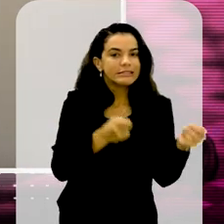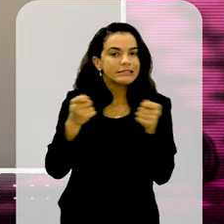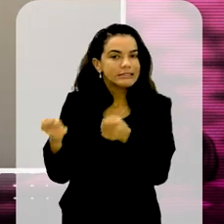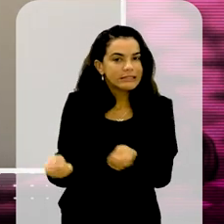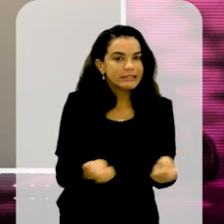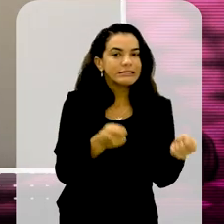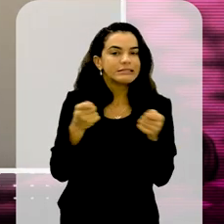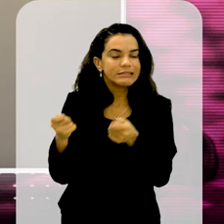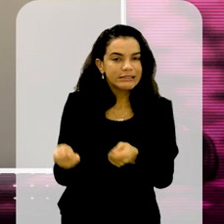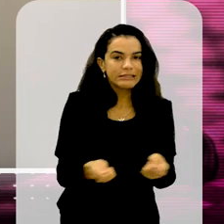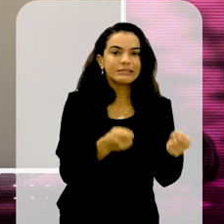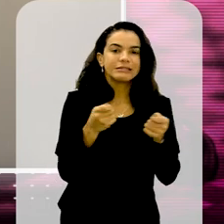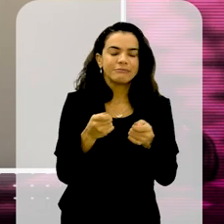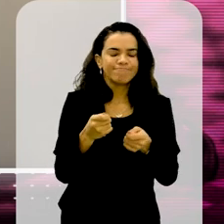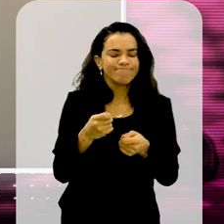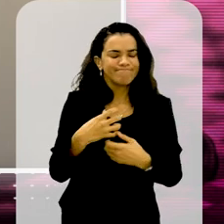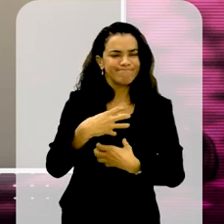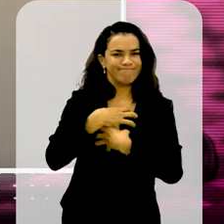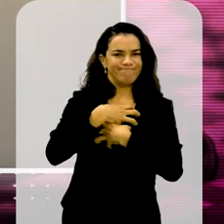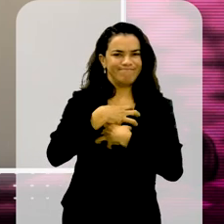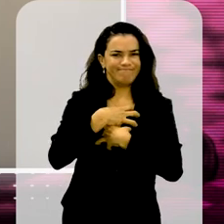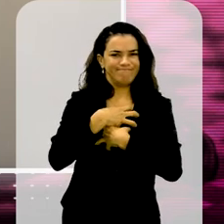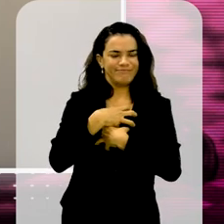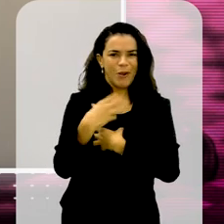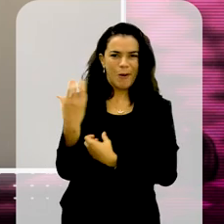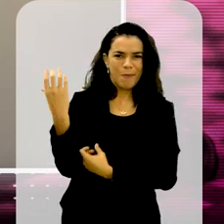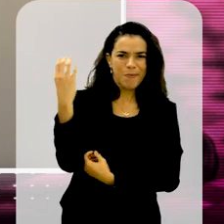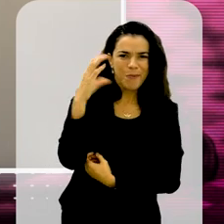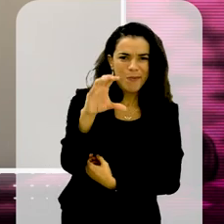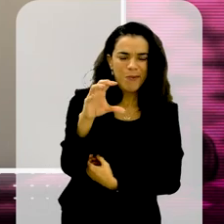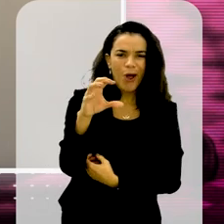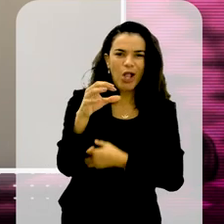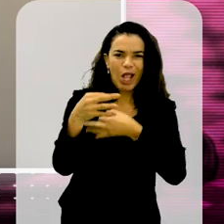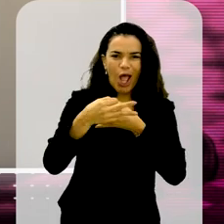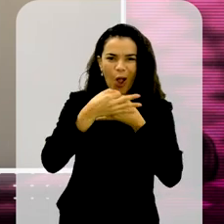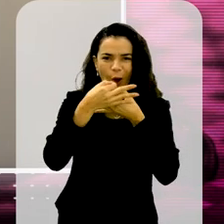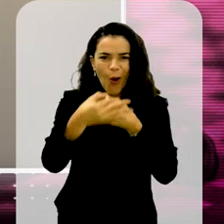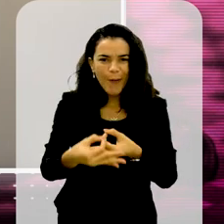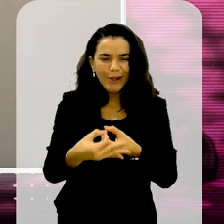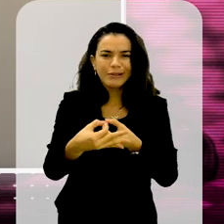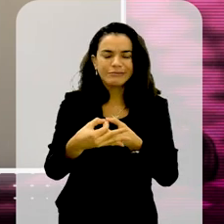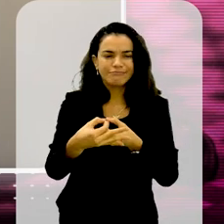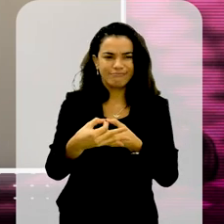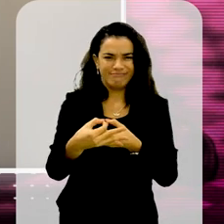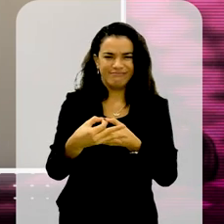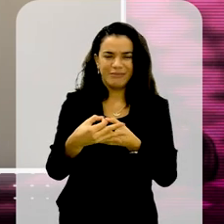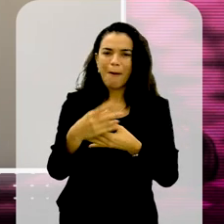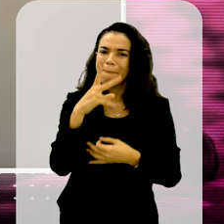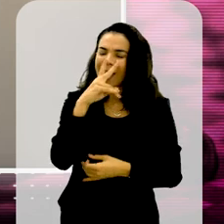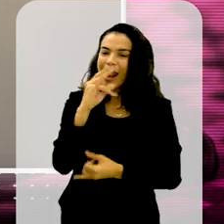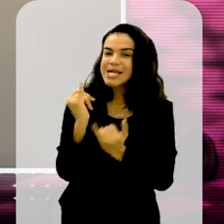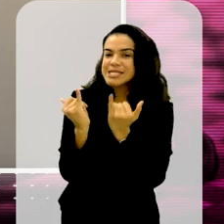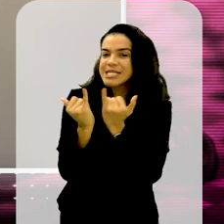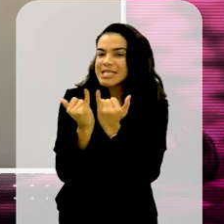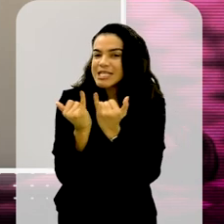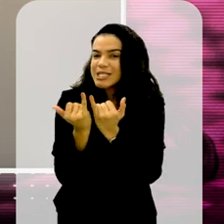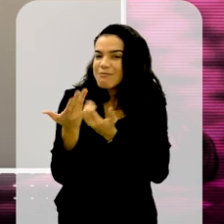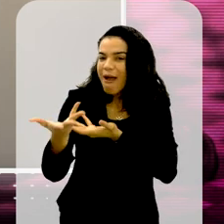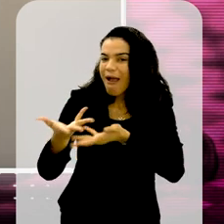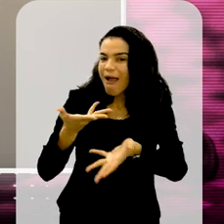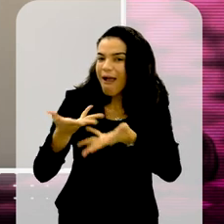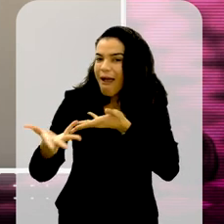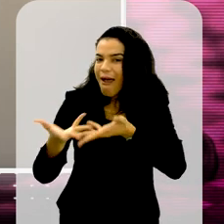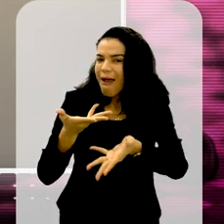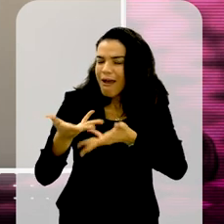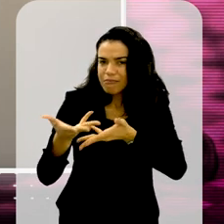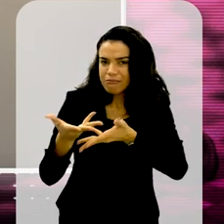Ela passa a ter uma sensação, né, quem tem essa conduta, de que ela é íntima do outro, ou ela quer